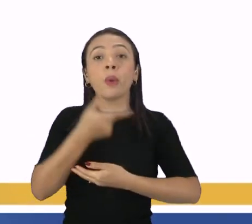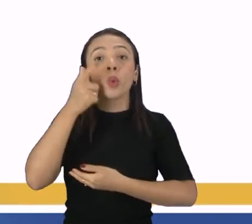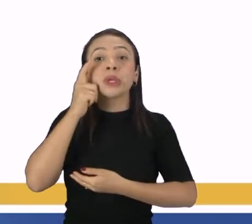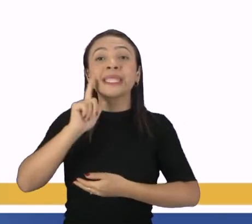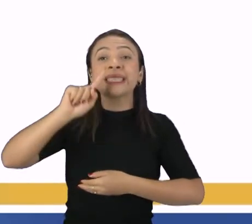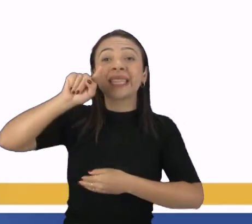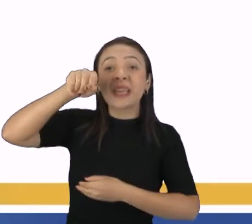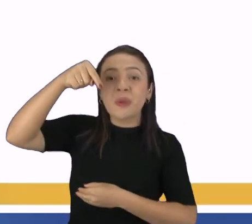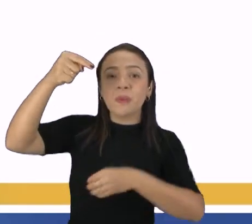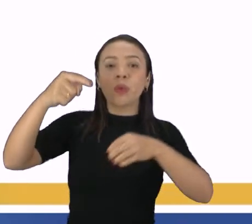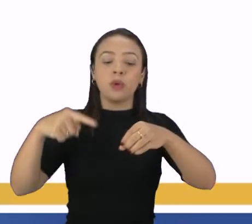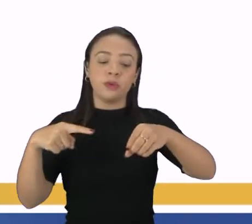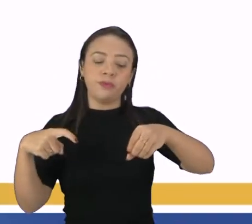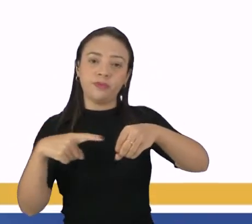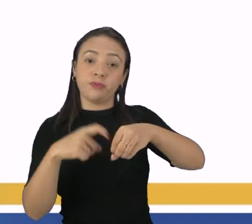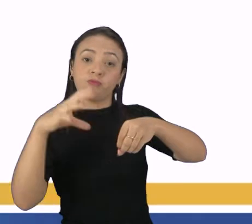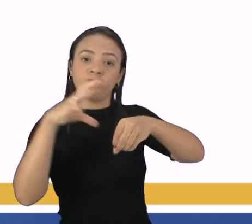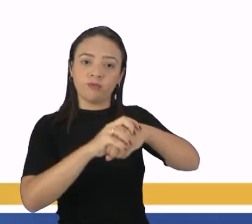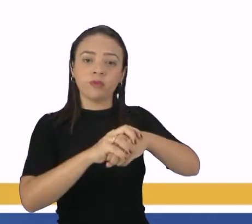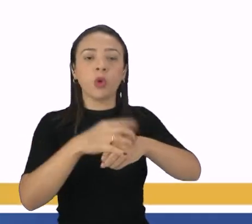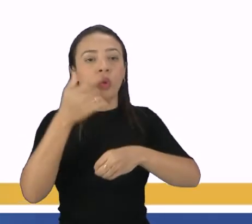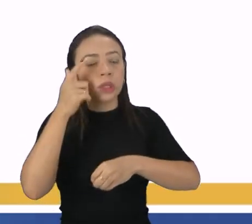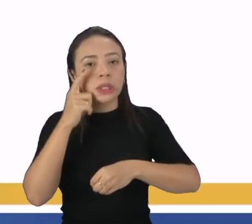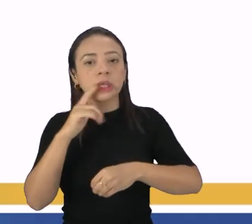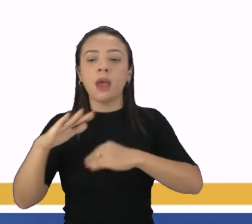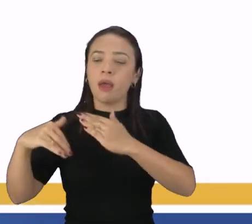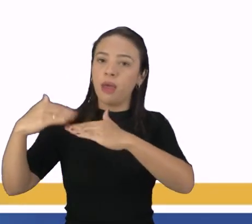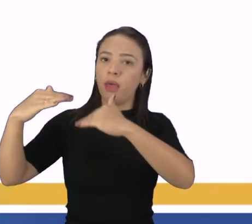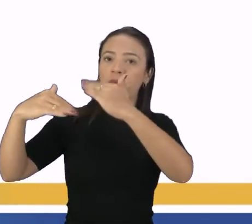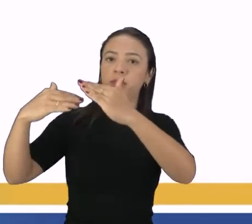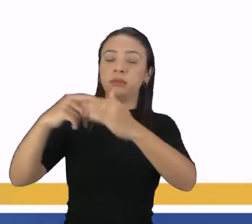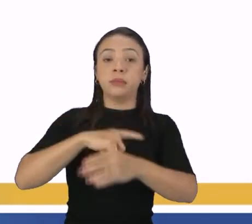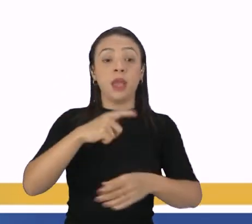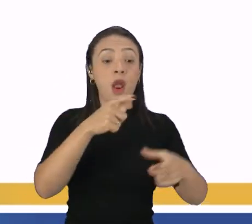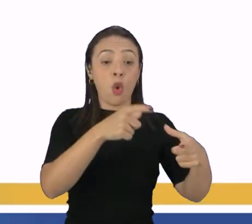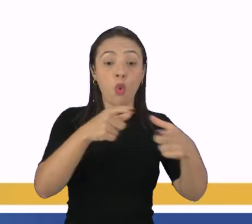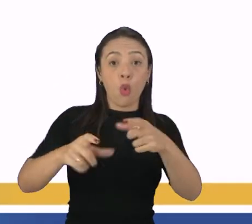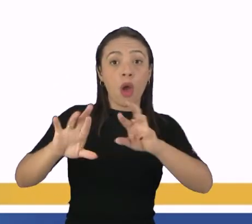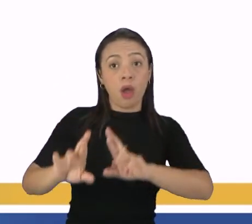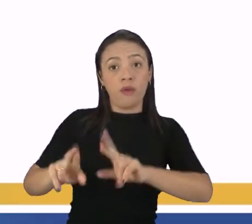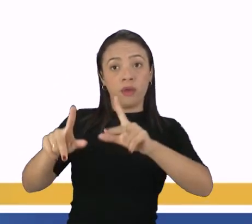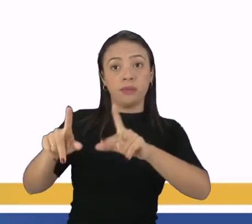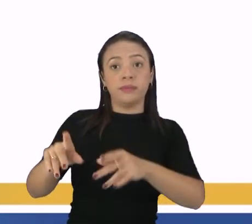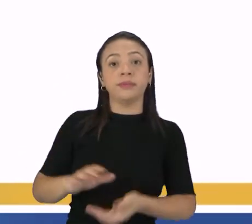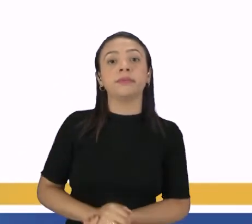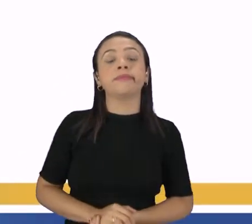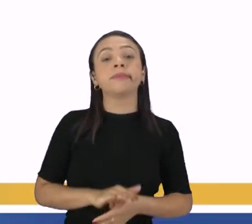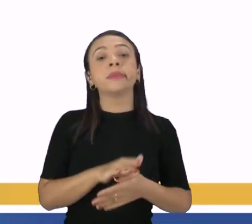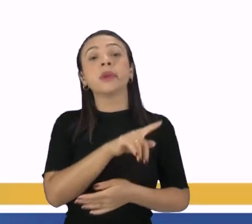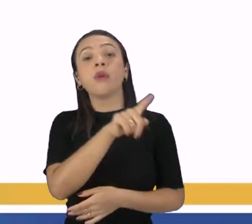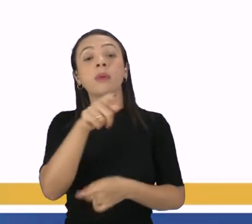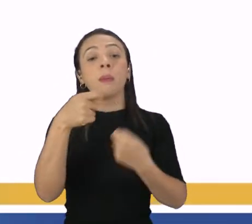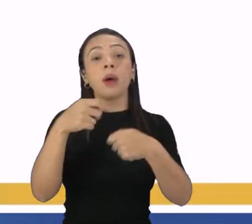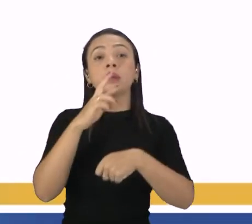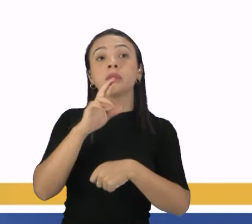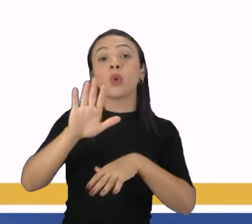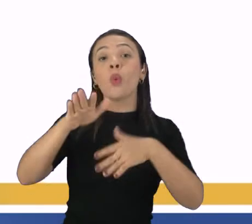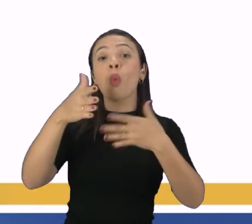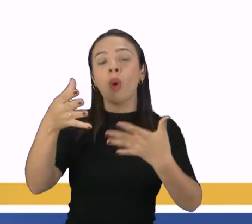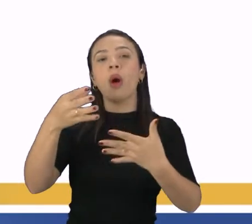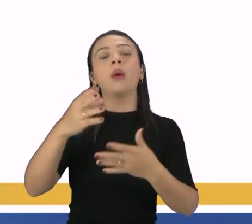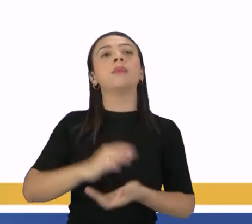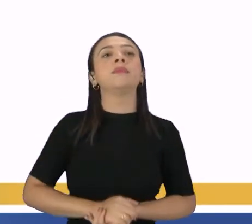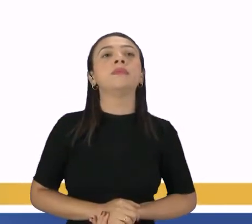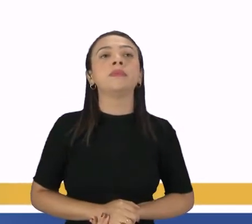para fazer, né, para completar o seu desenvolvimento, tá? São órgãos distintos. Tá? Ele pede que você fale que órgãos são esses. E na